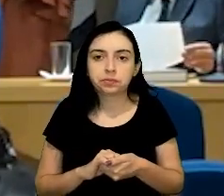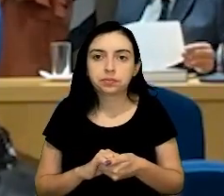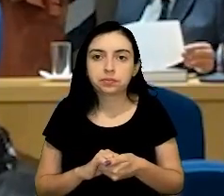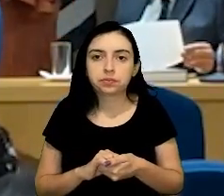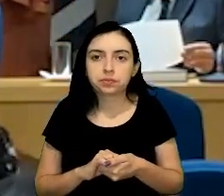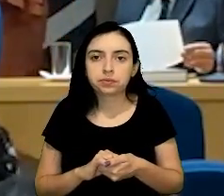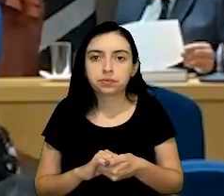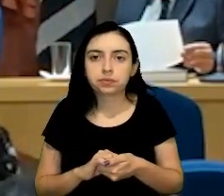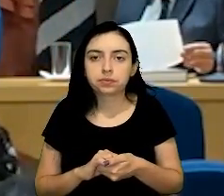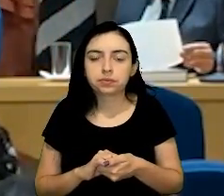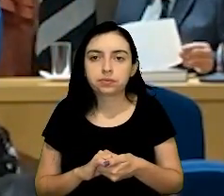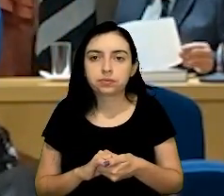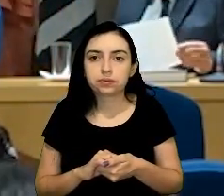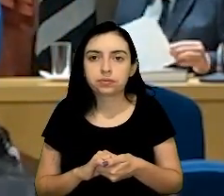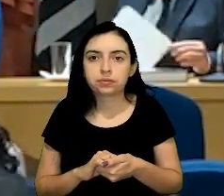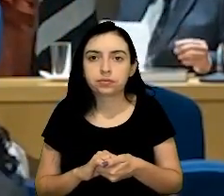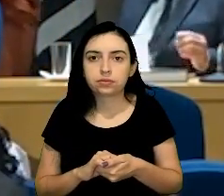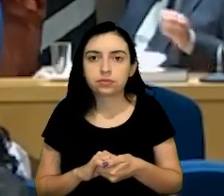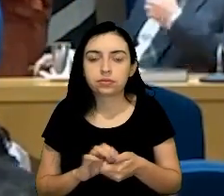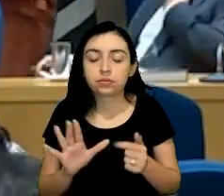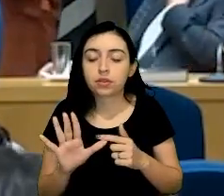Aqui. Sírios.